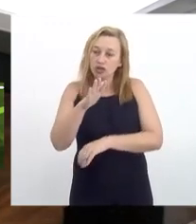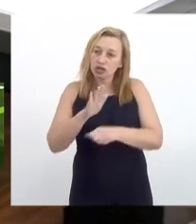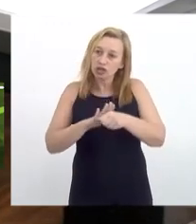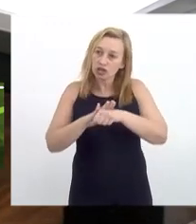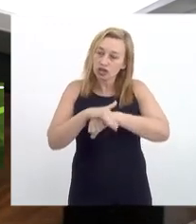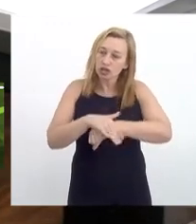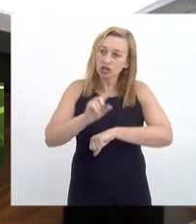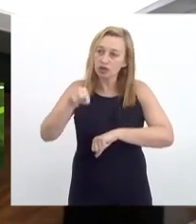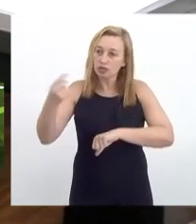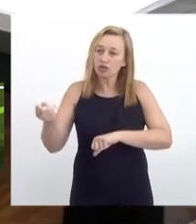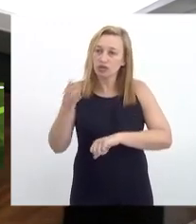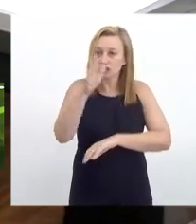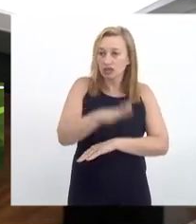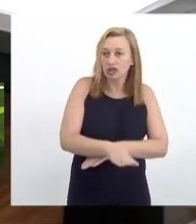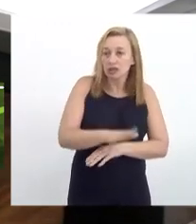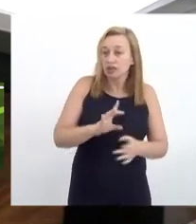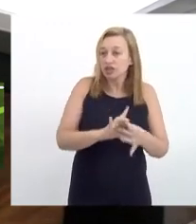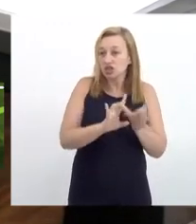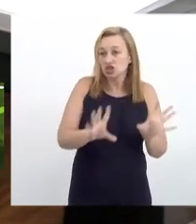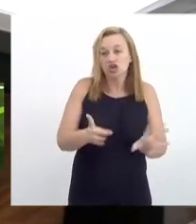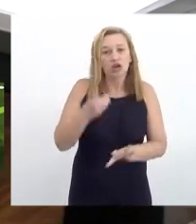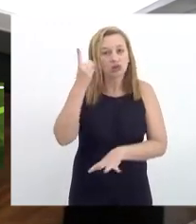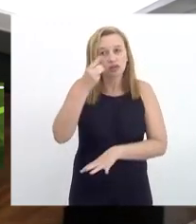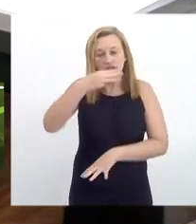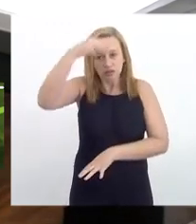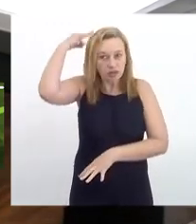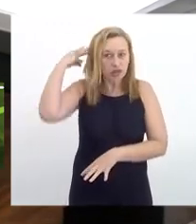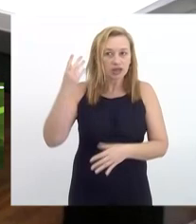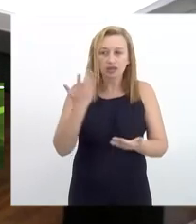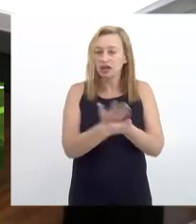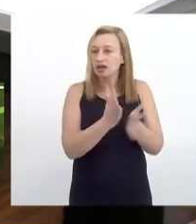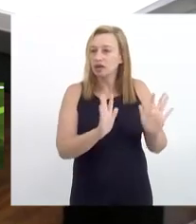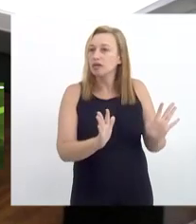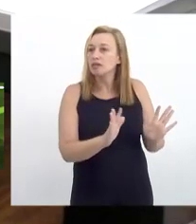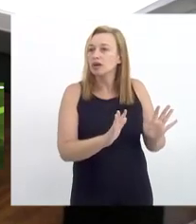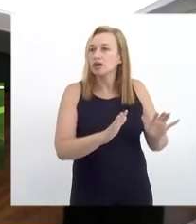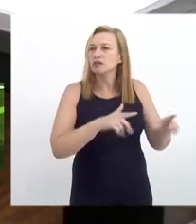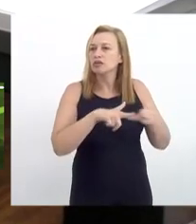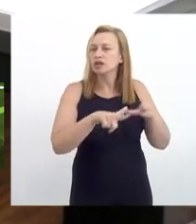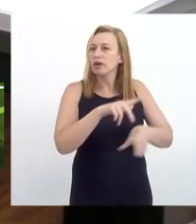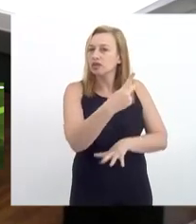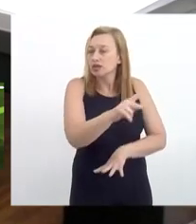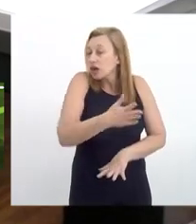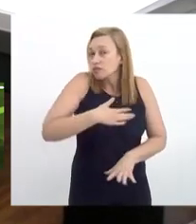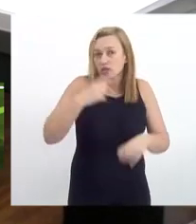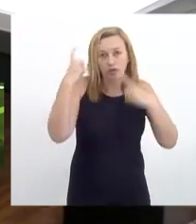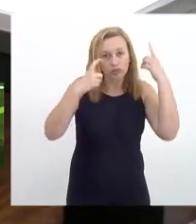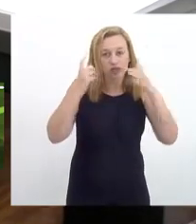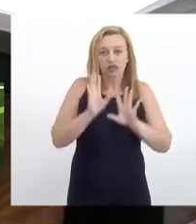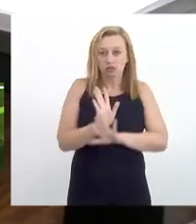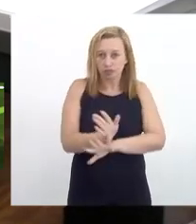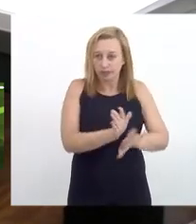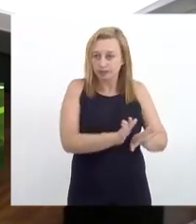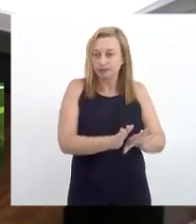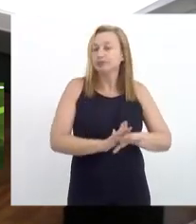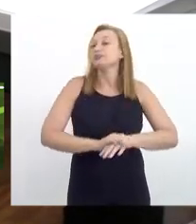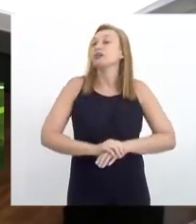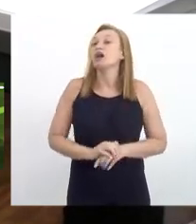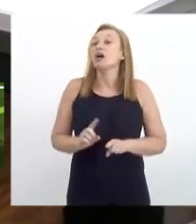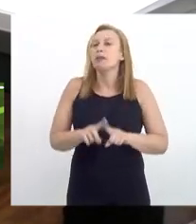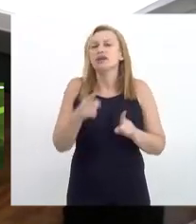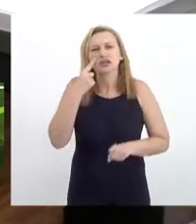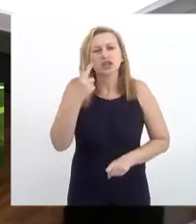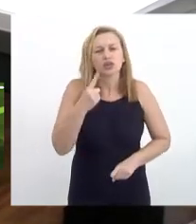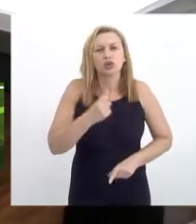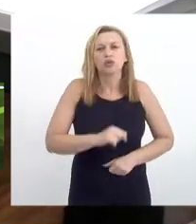para deixar o massa acabar o trabalho dele. É só isso a minha preocupação. Bom, isso é um ponto. Mas olha